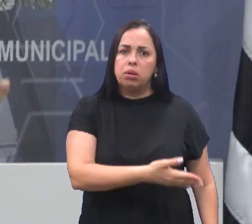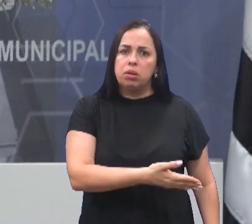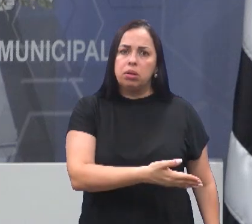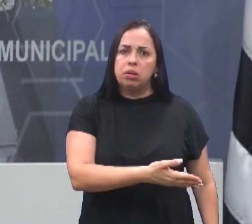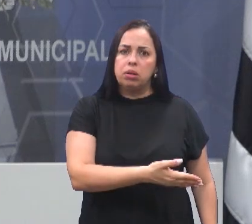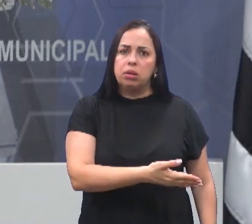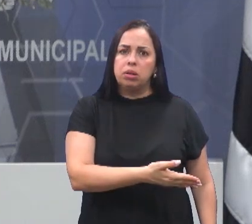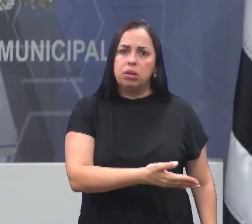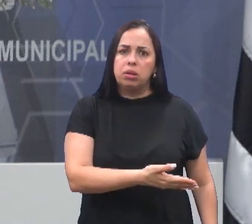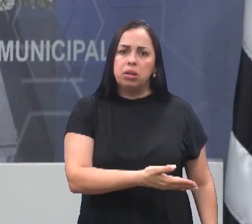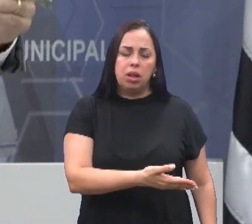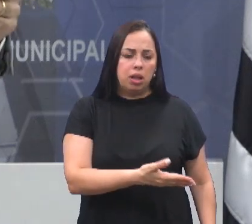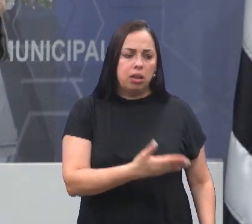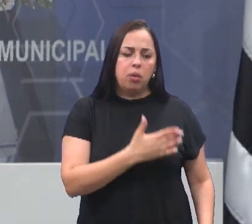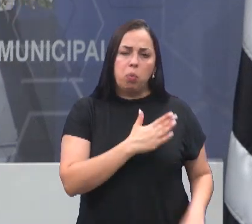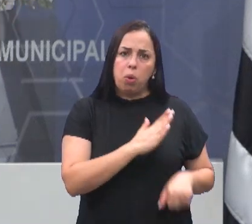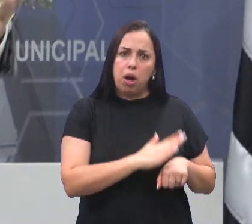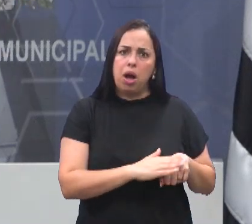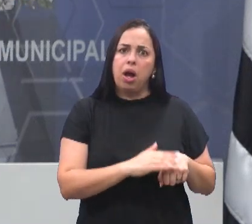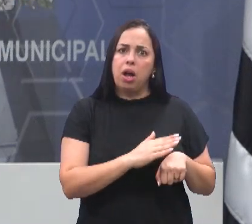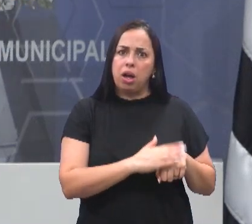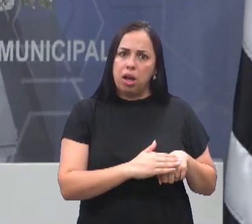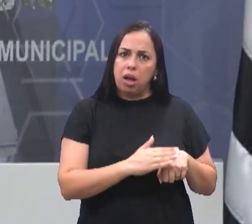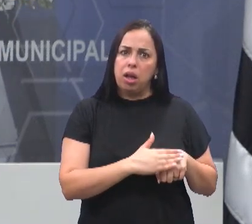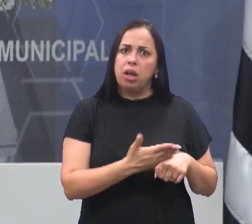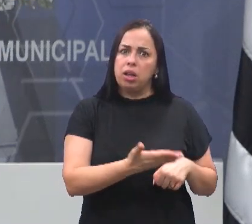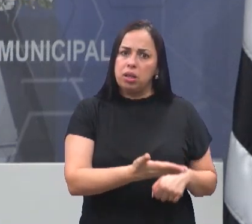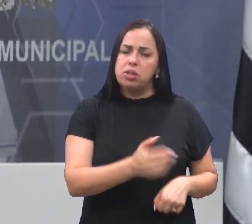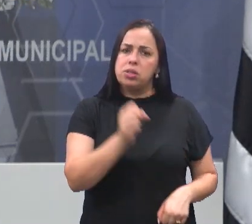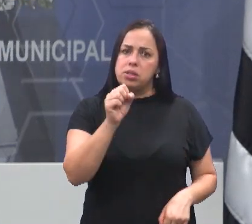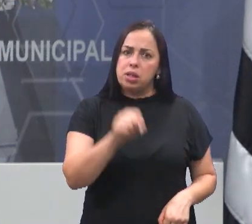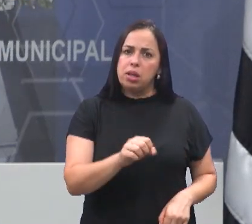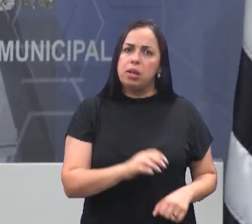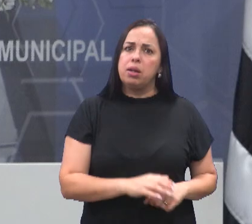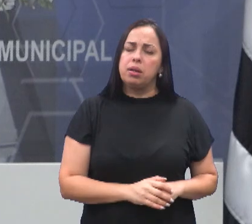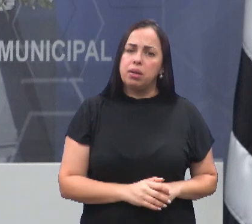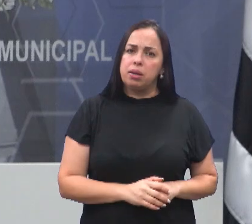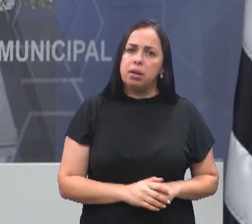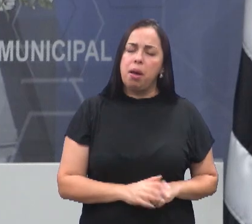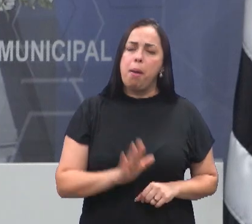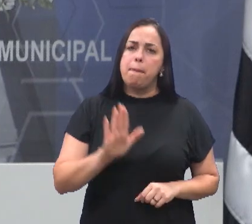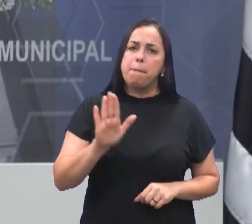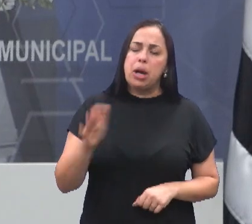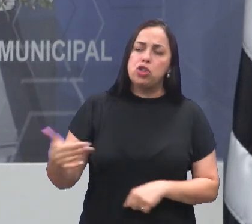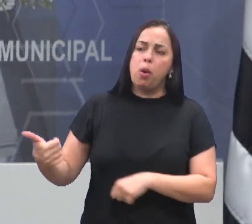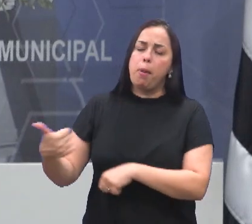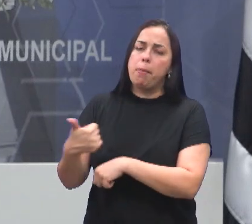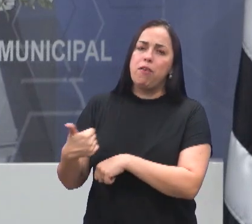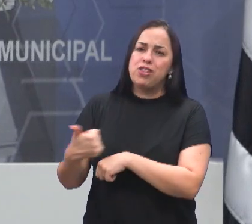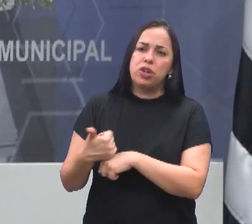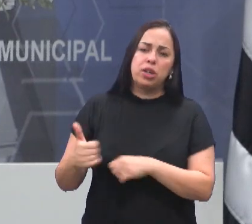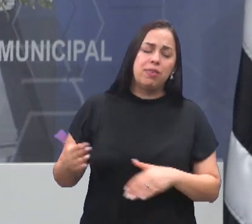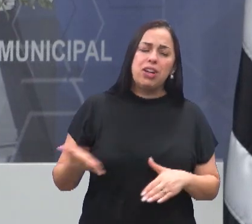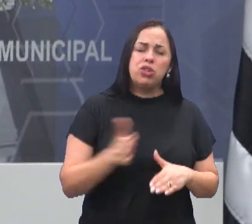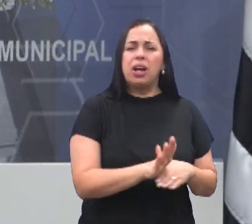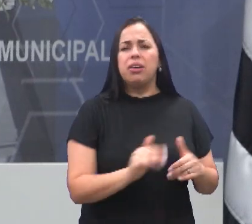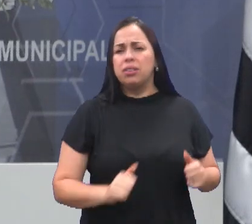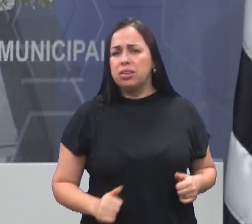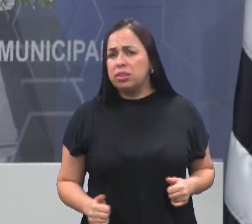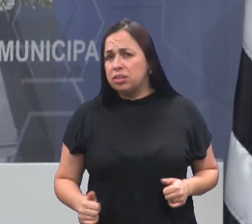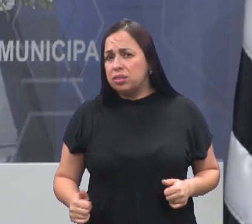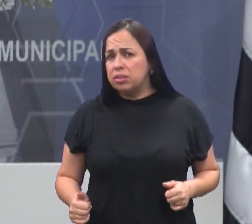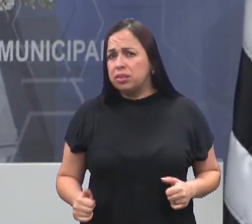vai ter aquele carinho, que ela é mãe, né, é avó, mas e o profissional que vai ajudar essa criança? Cadê?